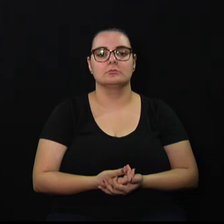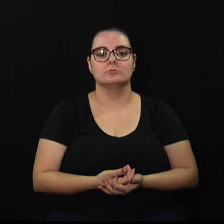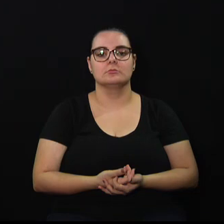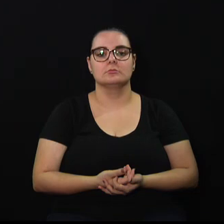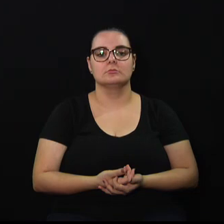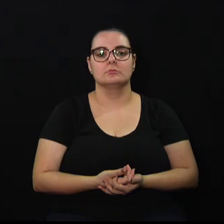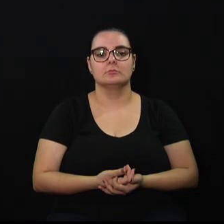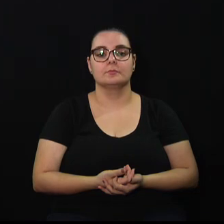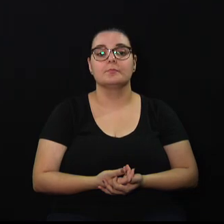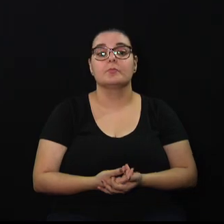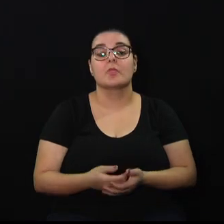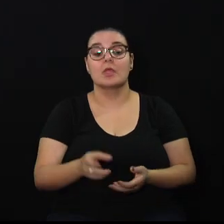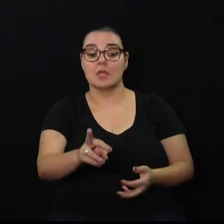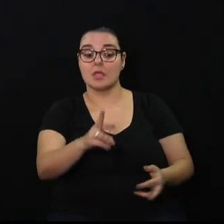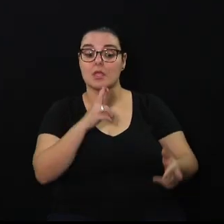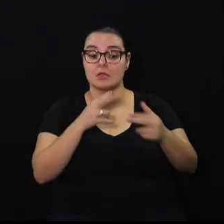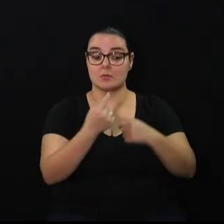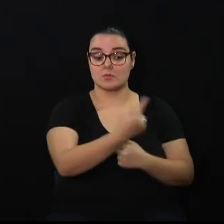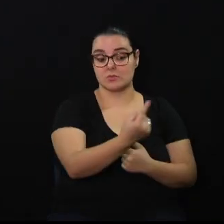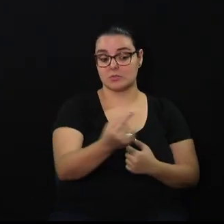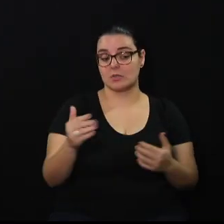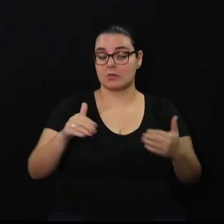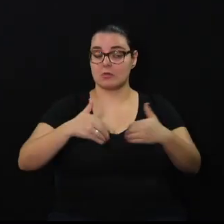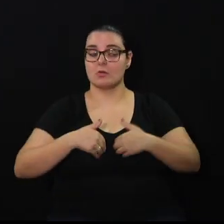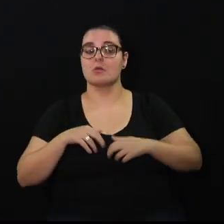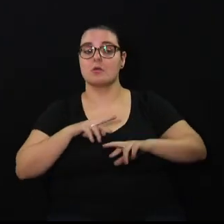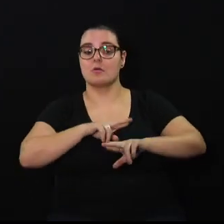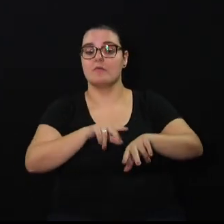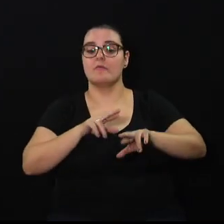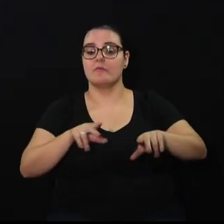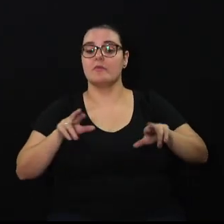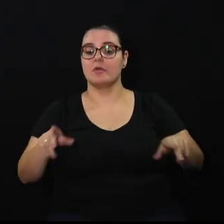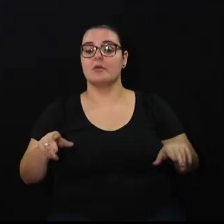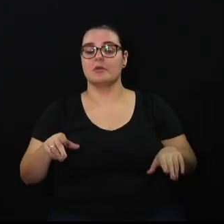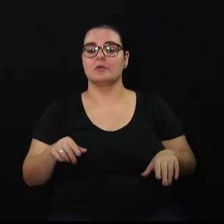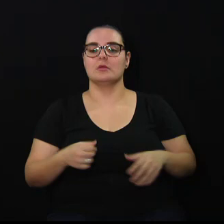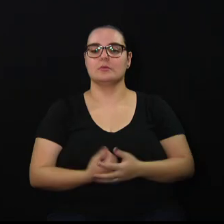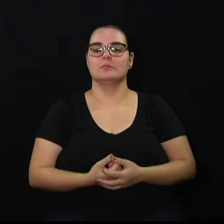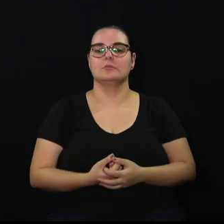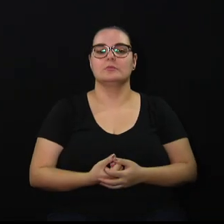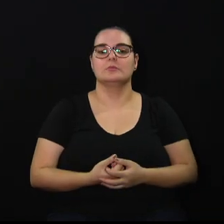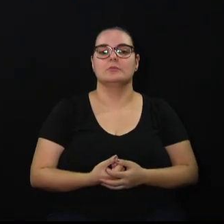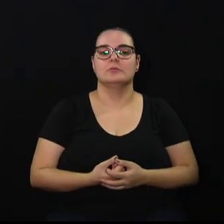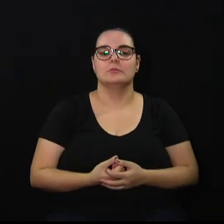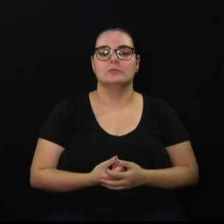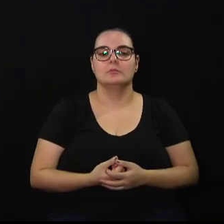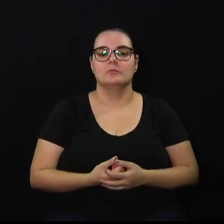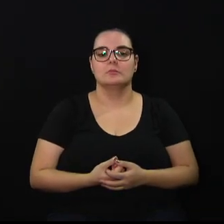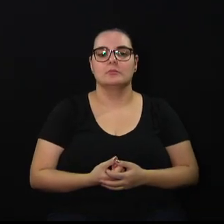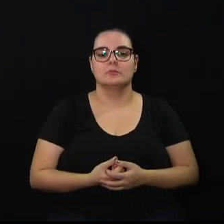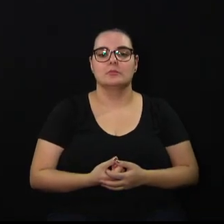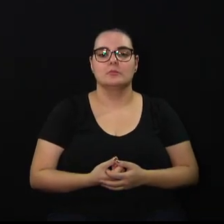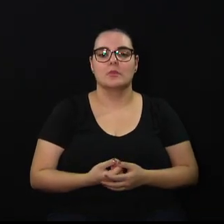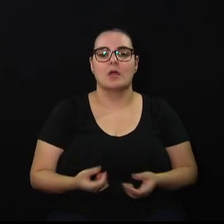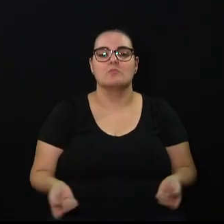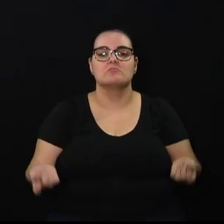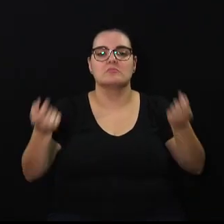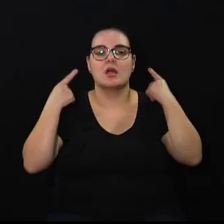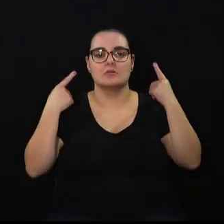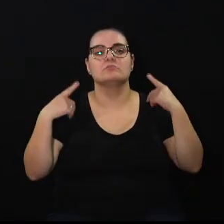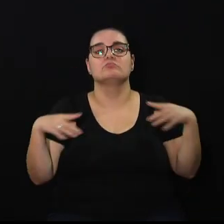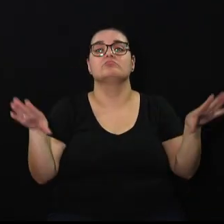pode variar né como sem variar desligar e conectar-se do ambiente essa resposta pode